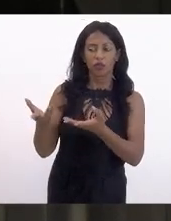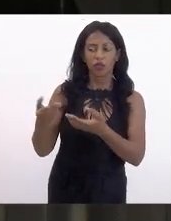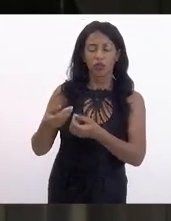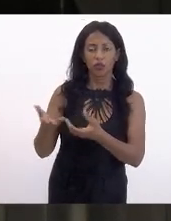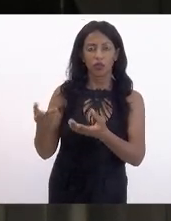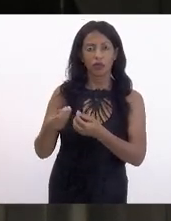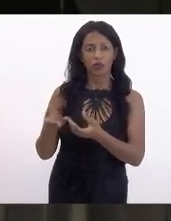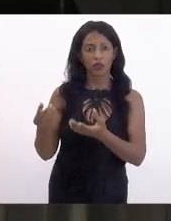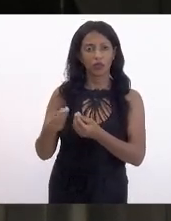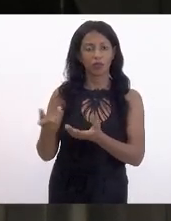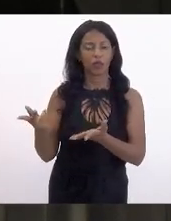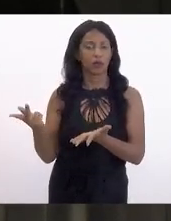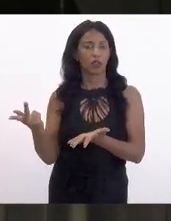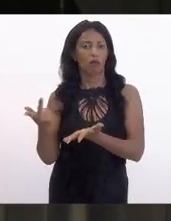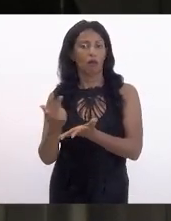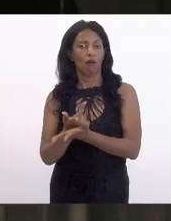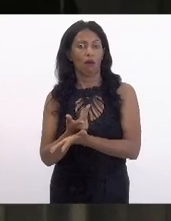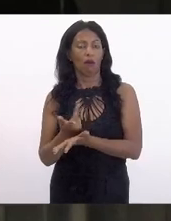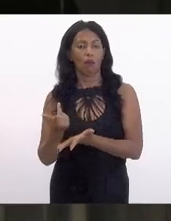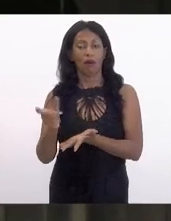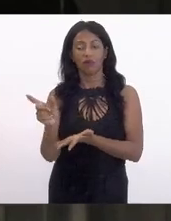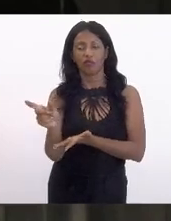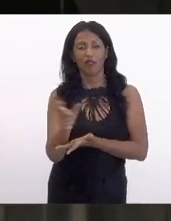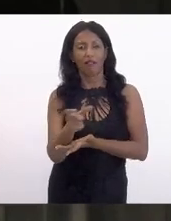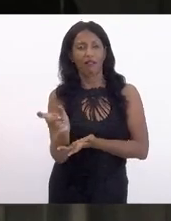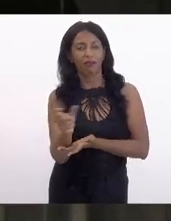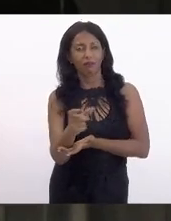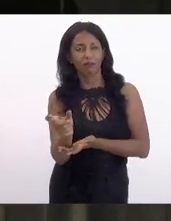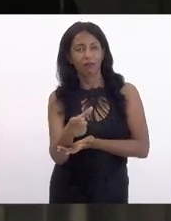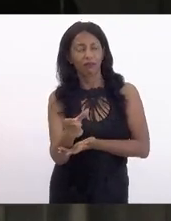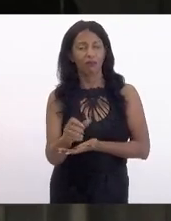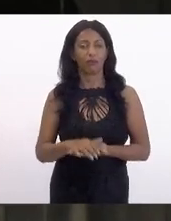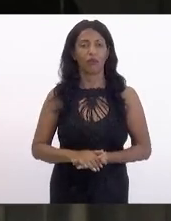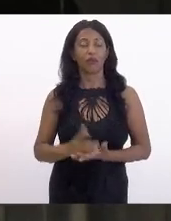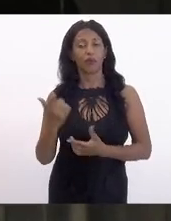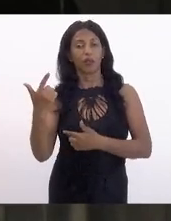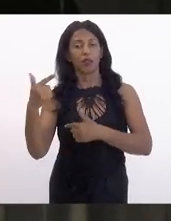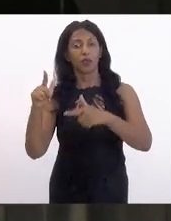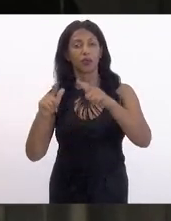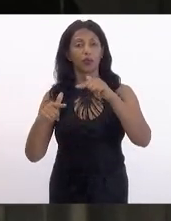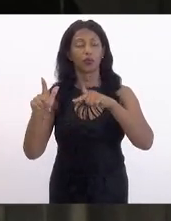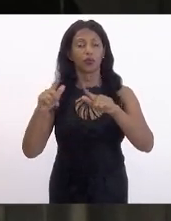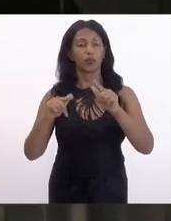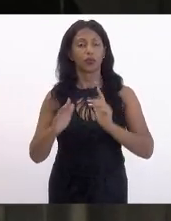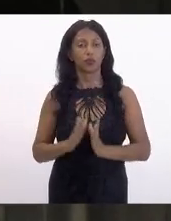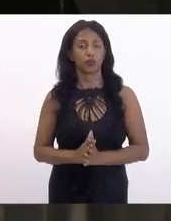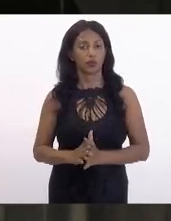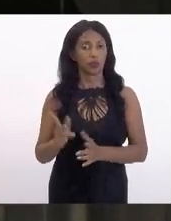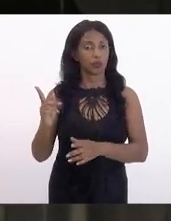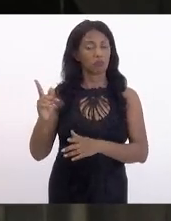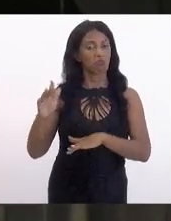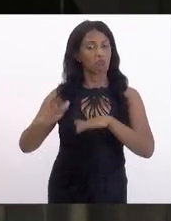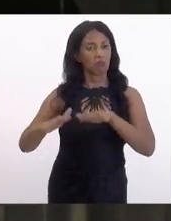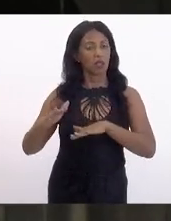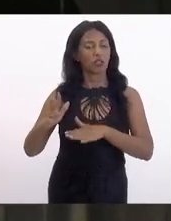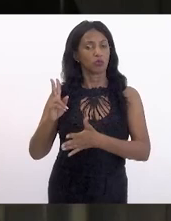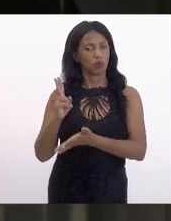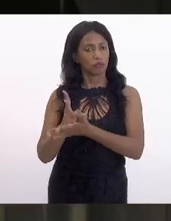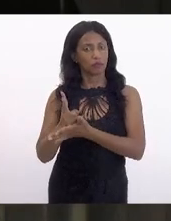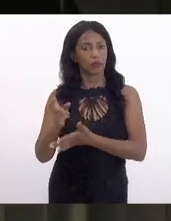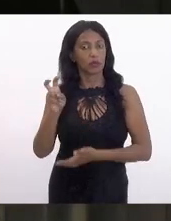contraídas por meio de cartão de crédito e outros mesmo cinco